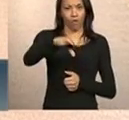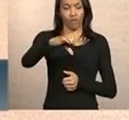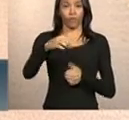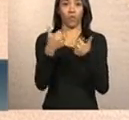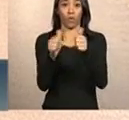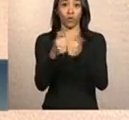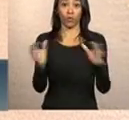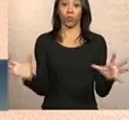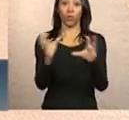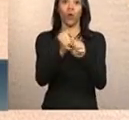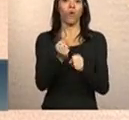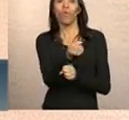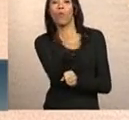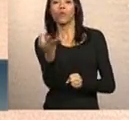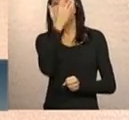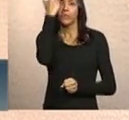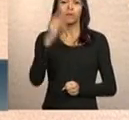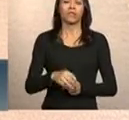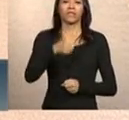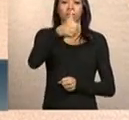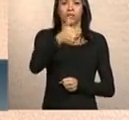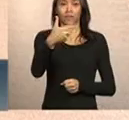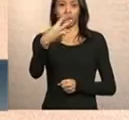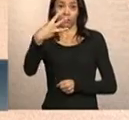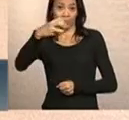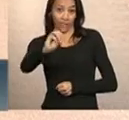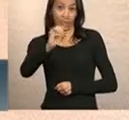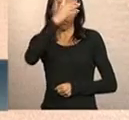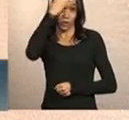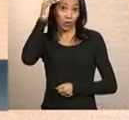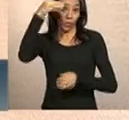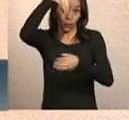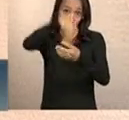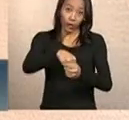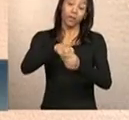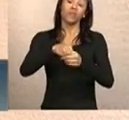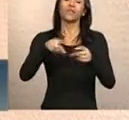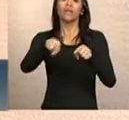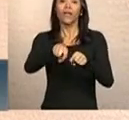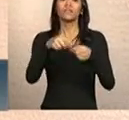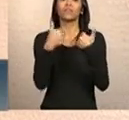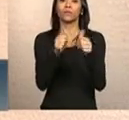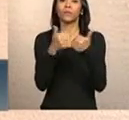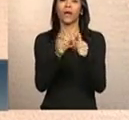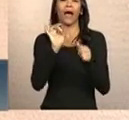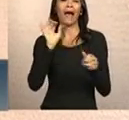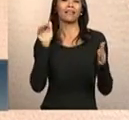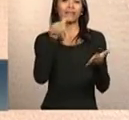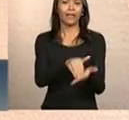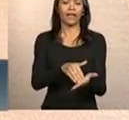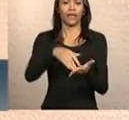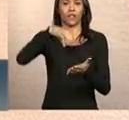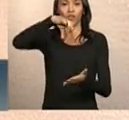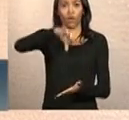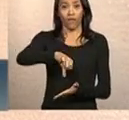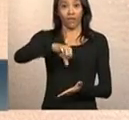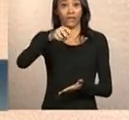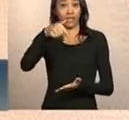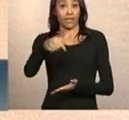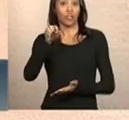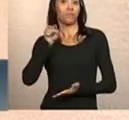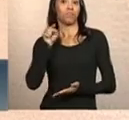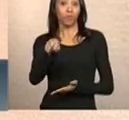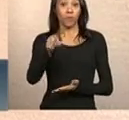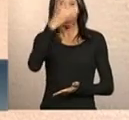para acomodar até 130 passageiros. E a expectativa do Expresso Sul é transportar até 97 mil pessoas por